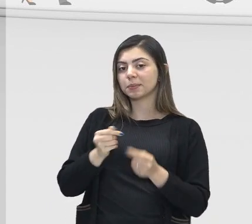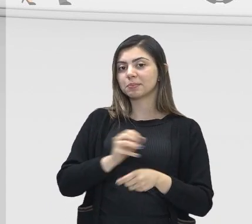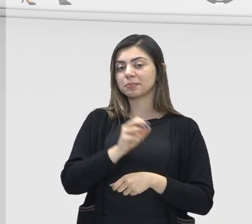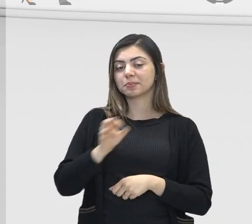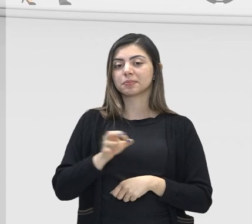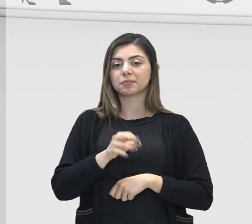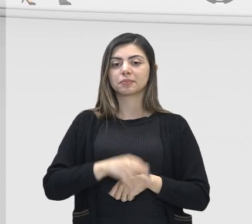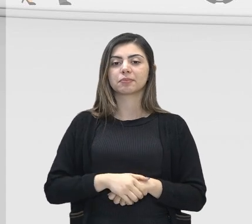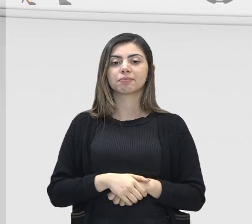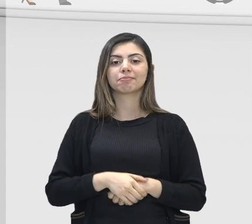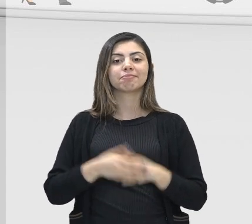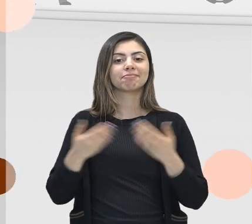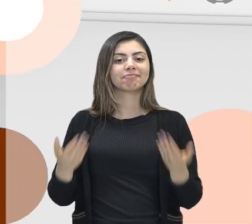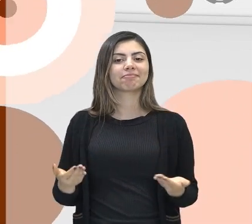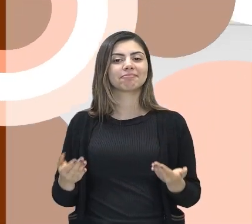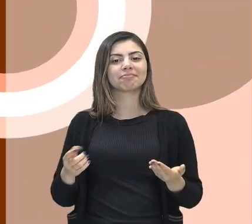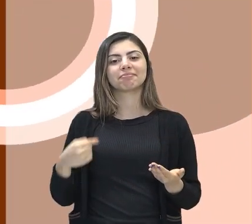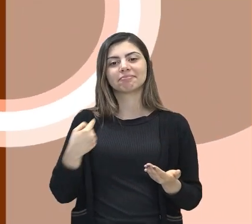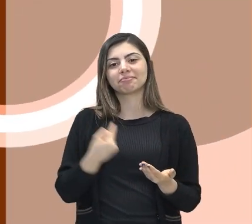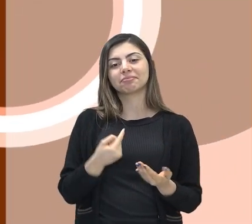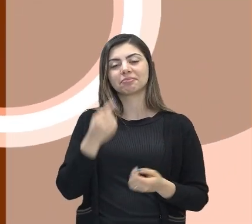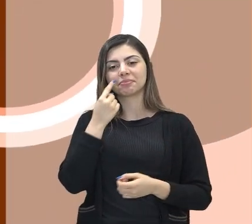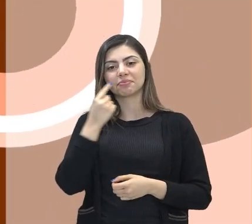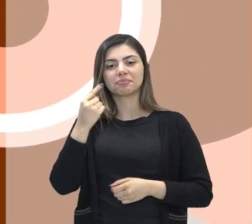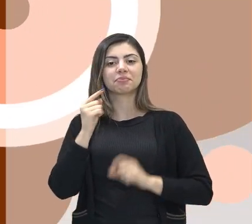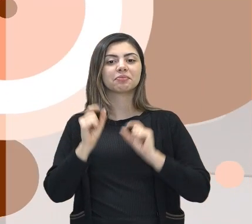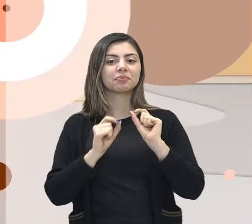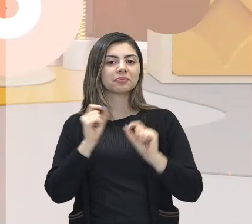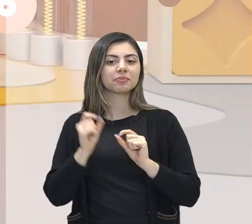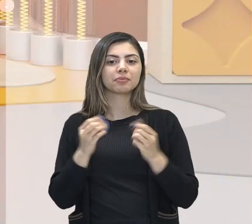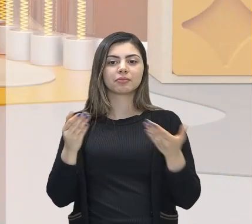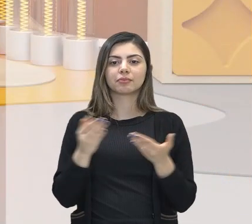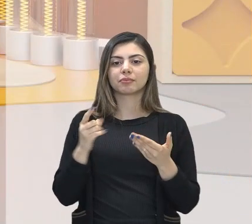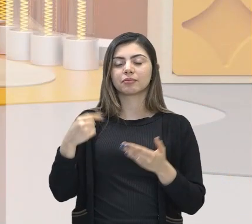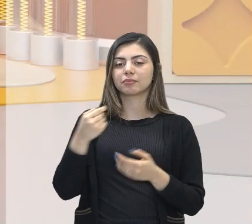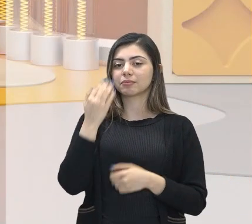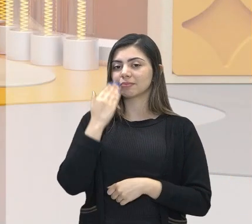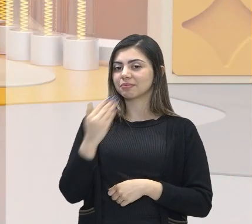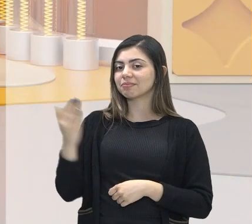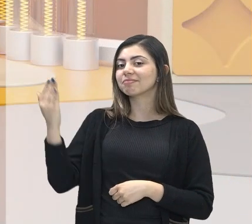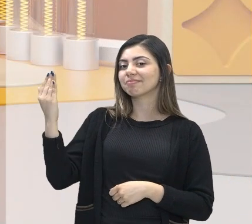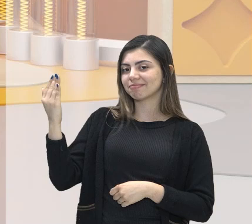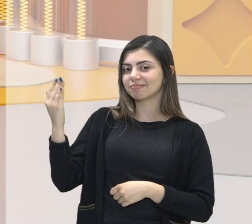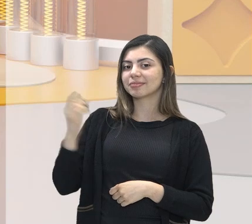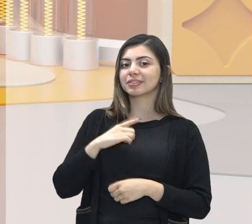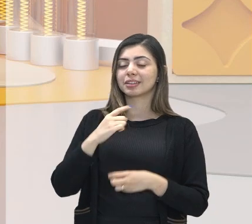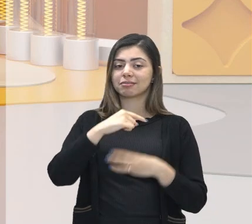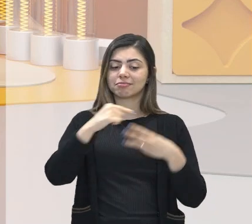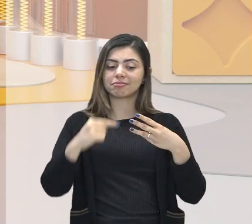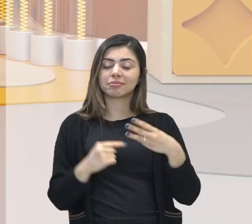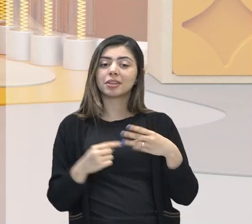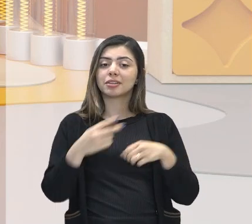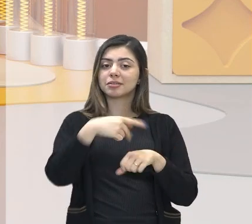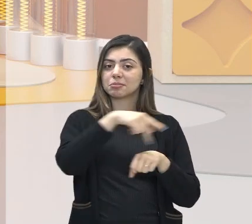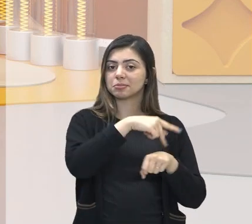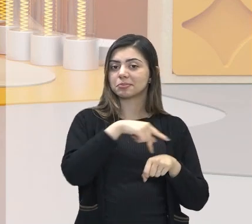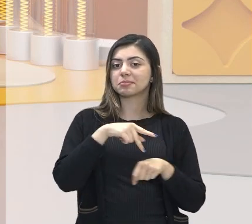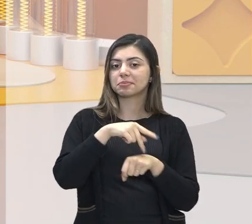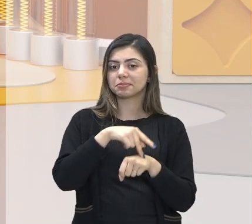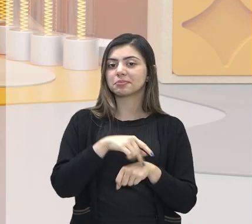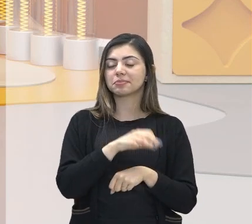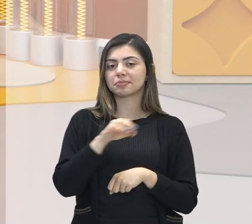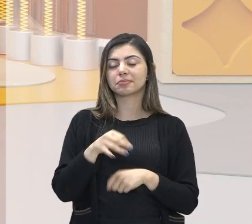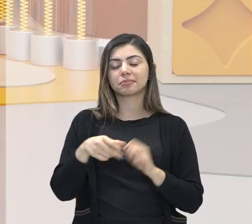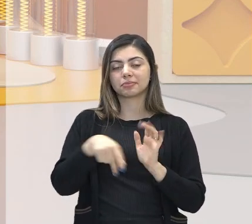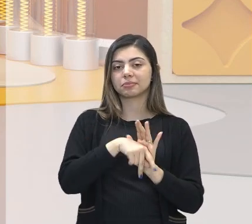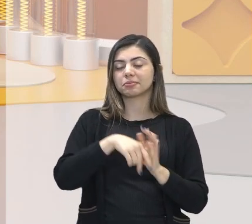mesmo? Pessoal, então é isso, verificamos agora, vamos voltar agora, né, nossos 3 países, nossos países da